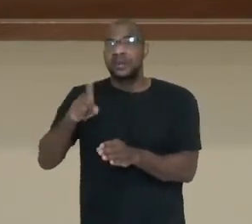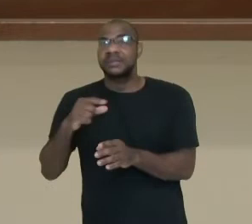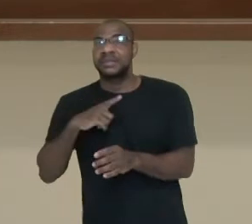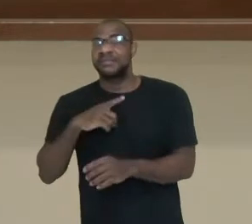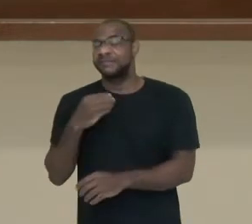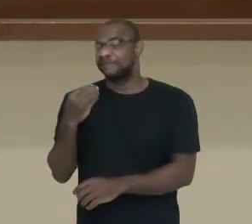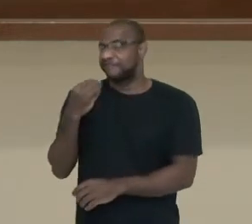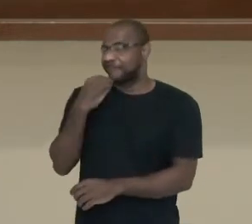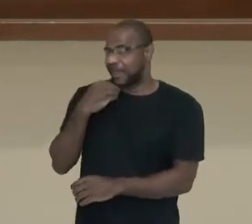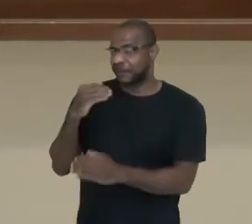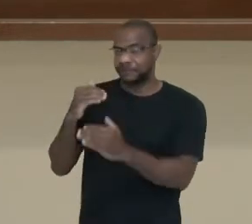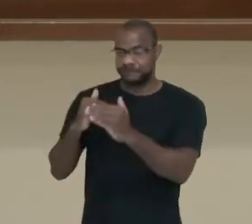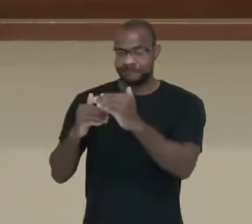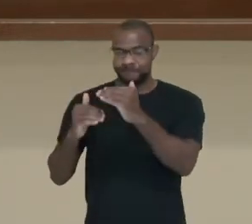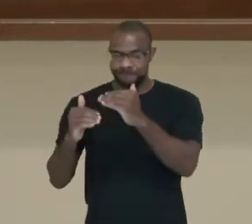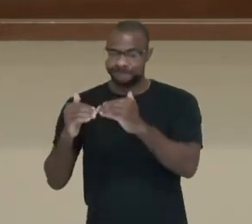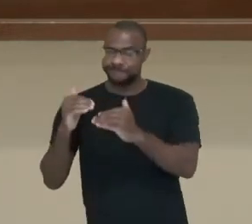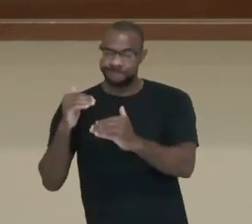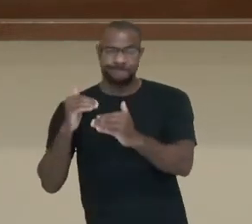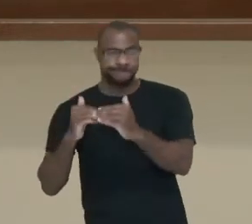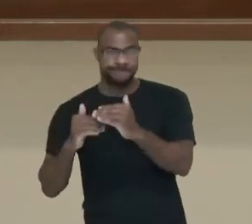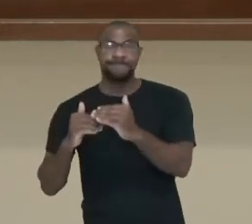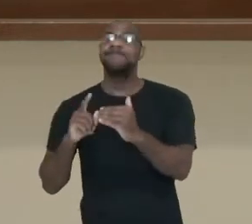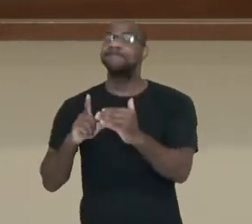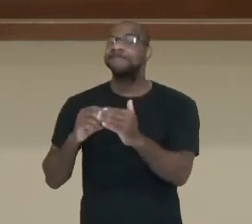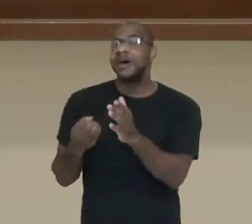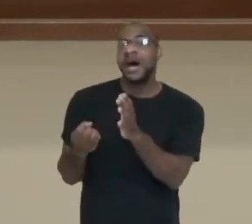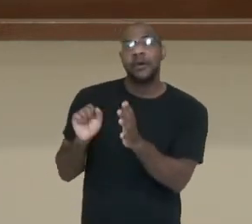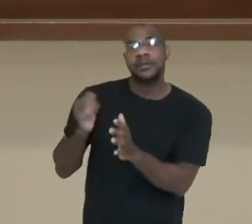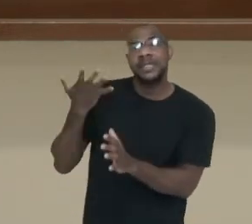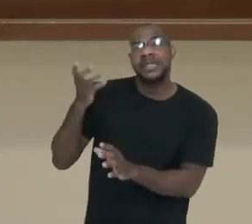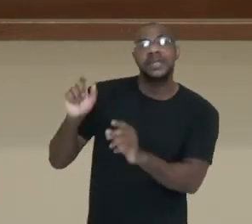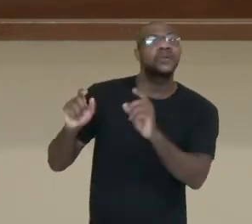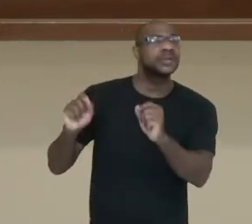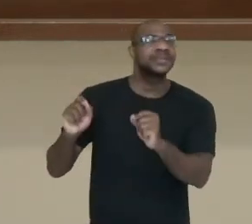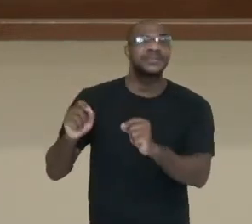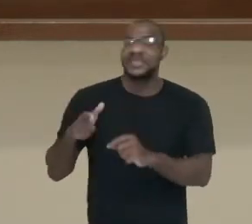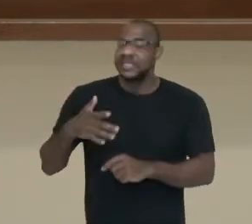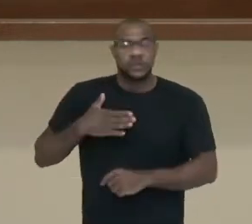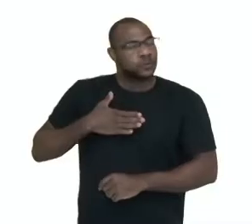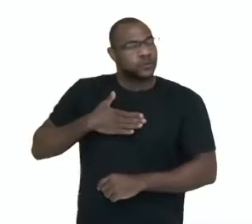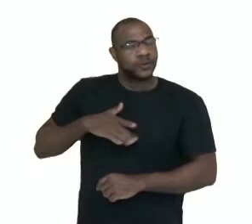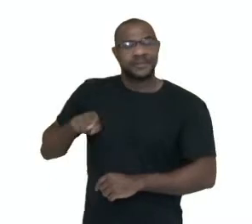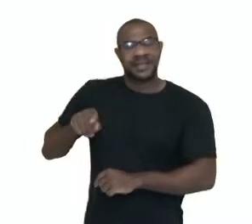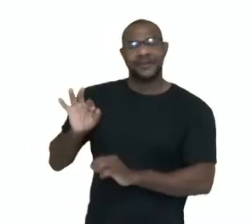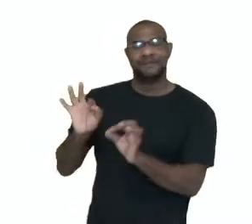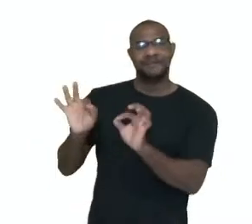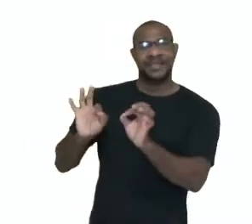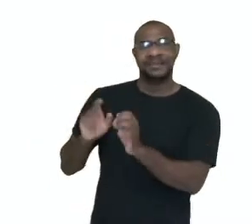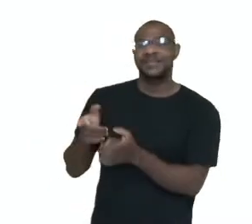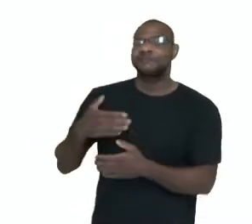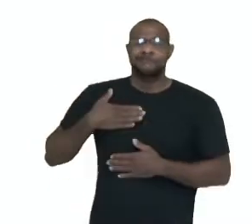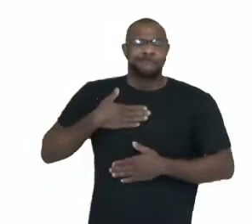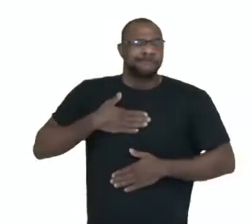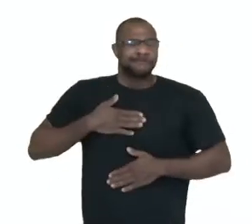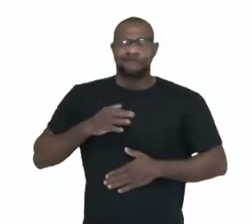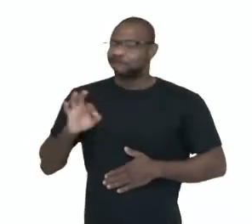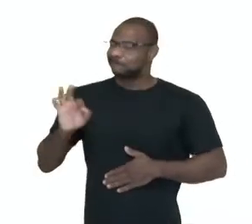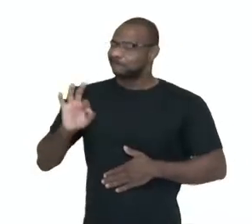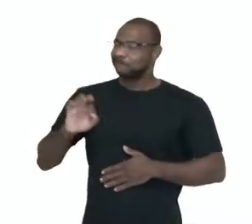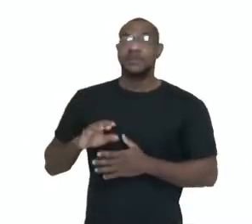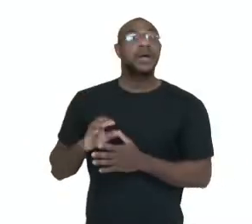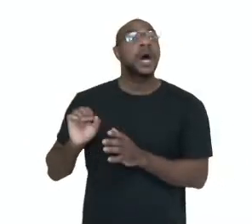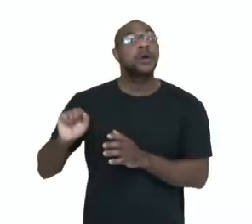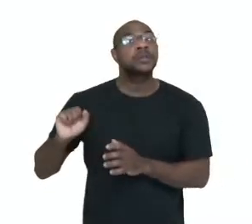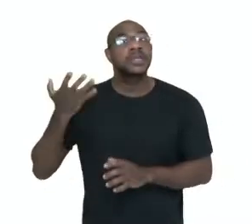economicamente. E este enfraquecimento gerou insatisfação. E dessa insatisfação ocorreu